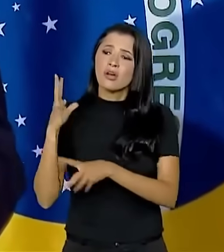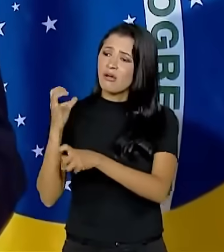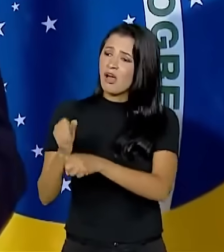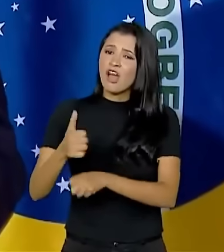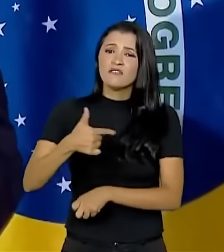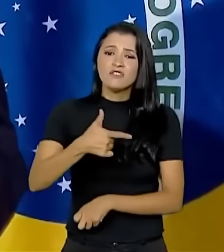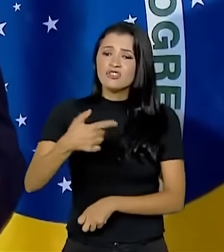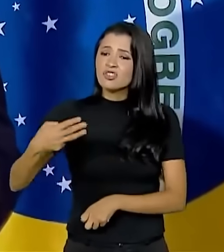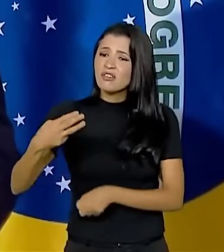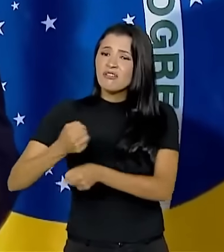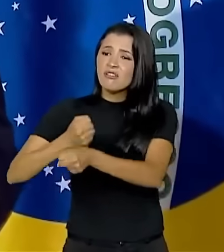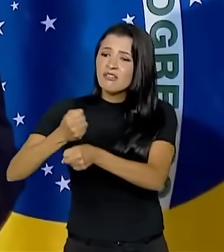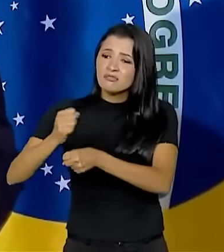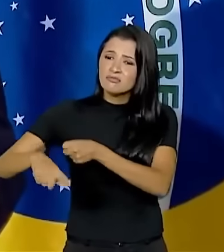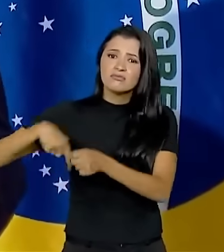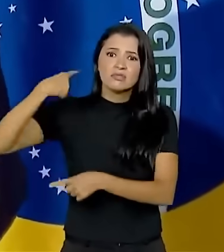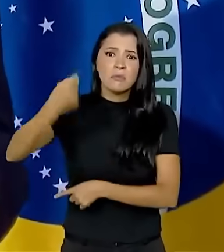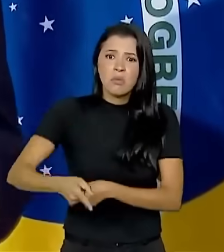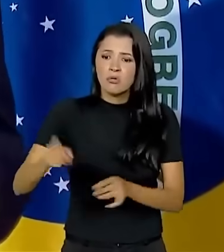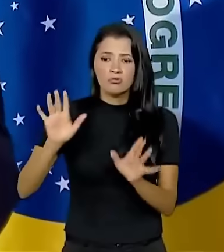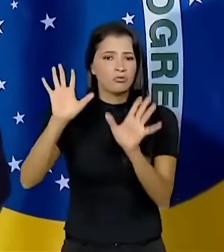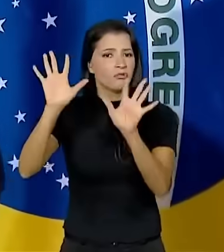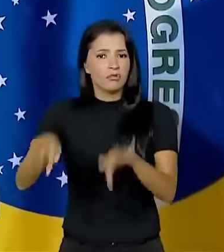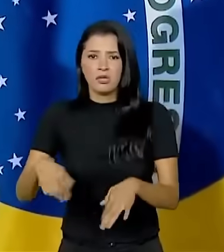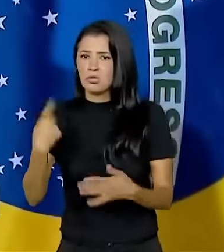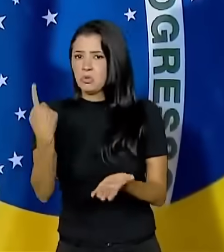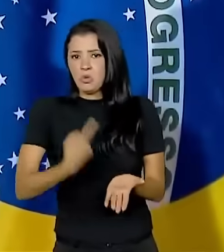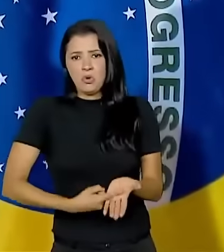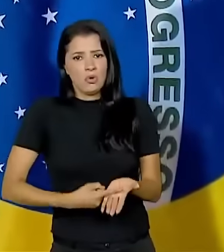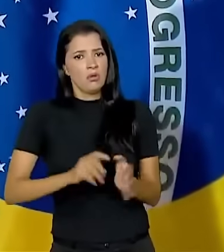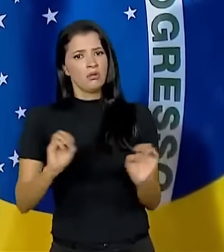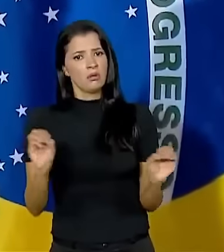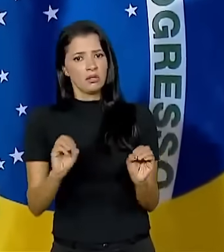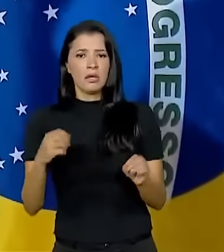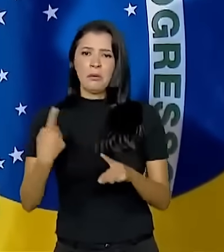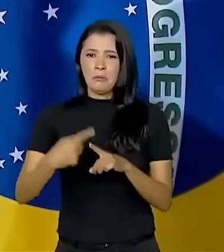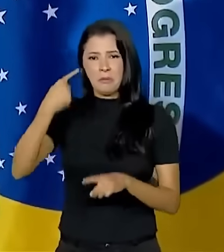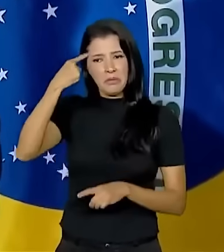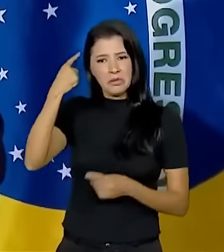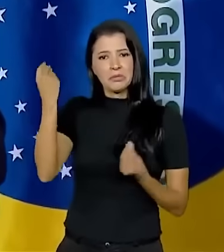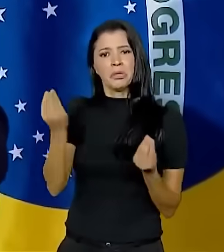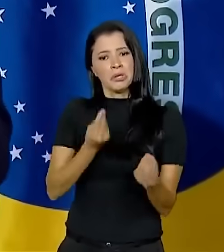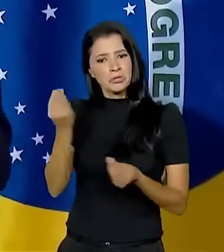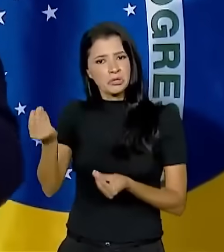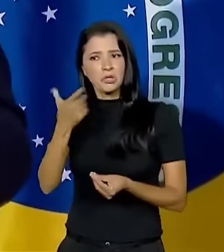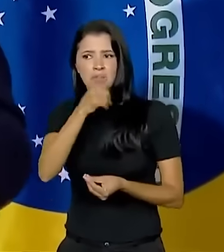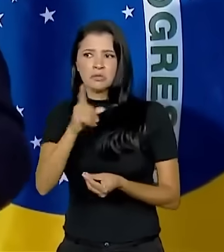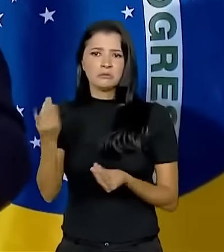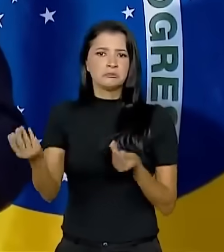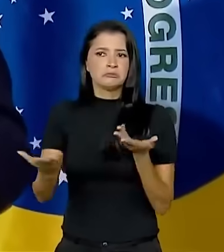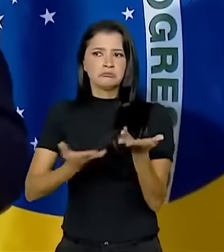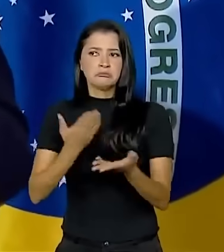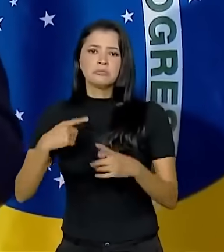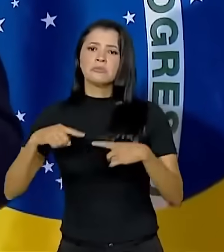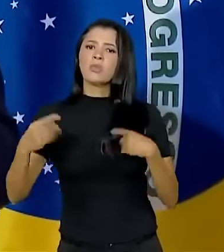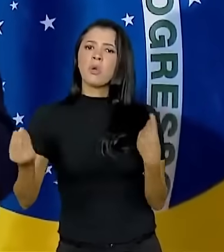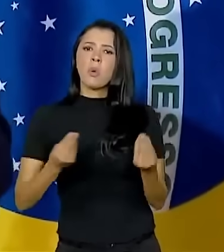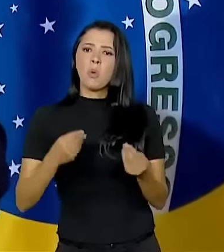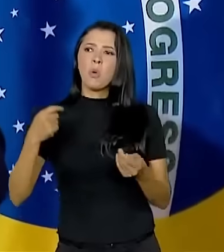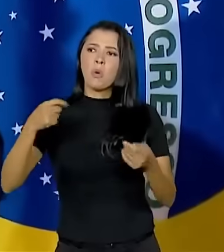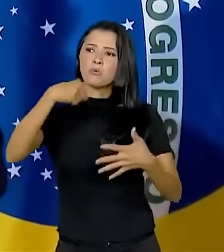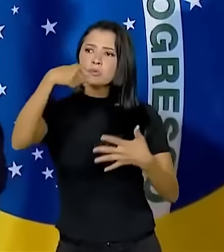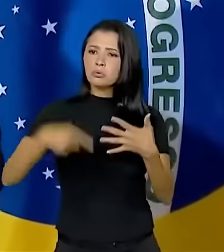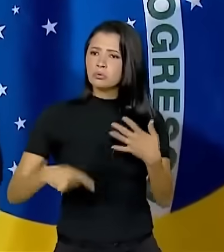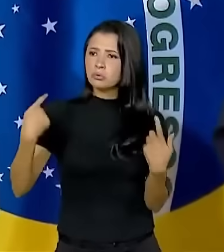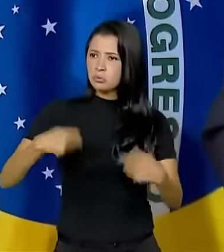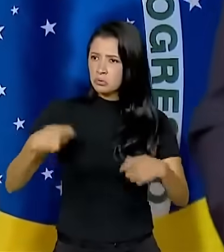anos, se a gente não concluiu o acordo, é porque eu penso que nós estamos sendo irrazoáveis com a